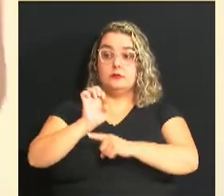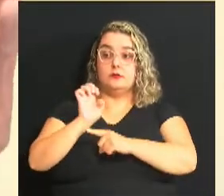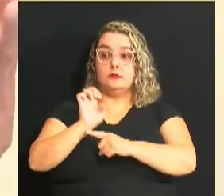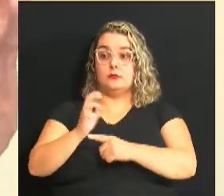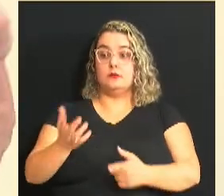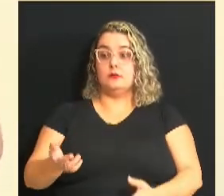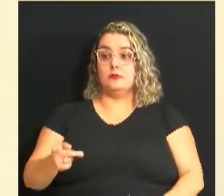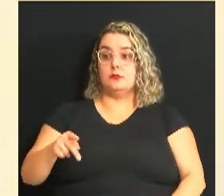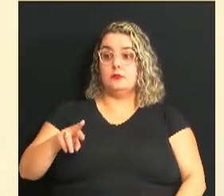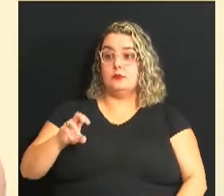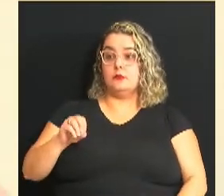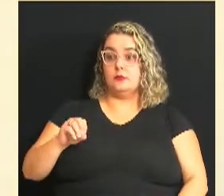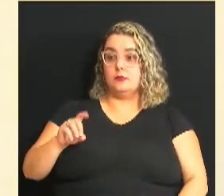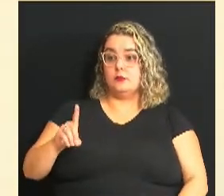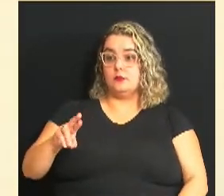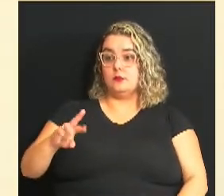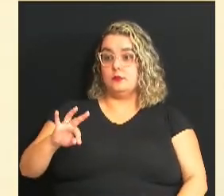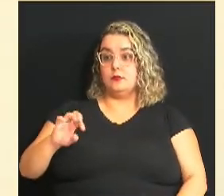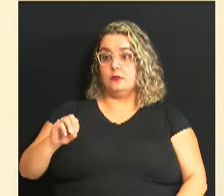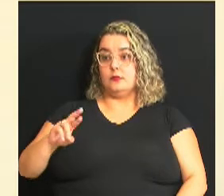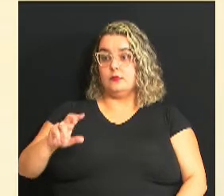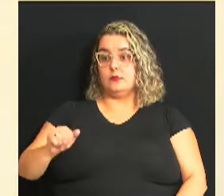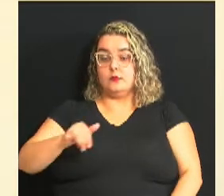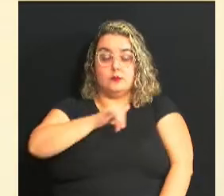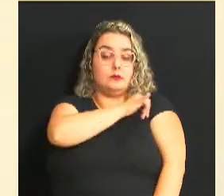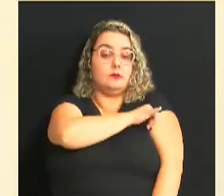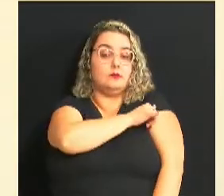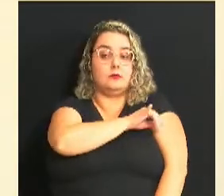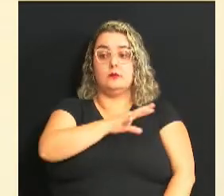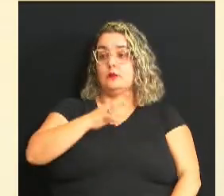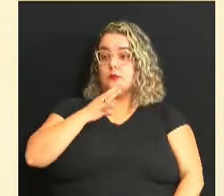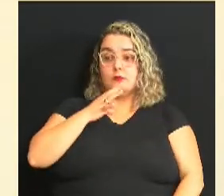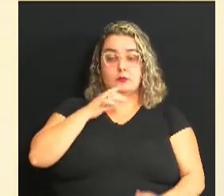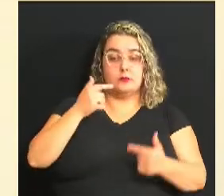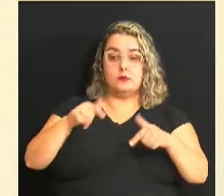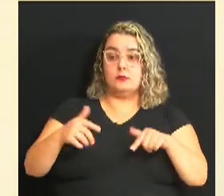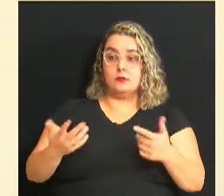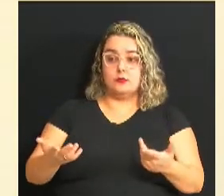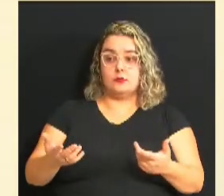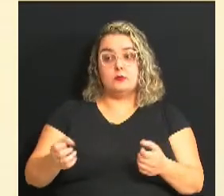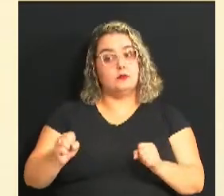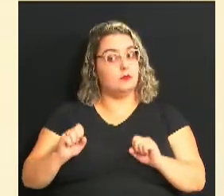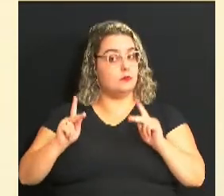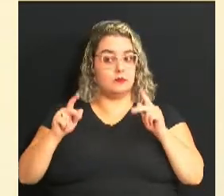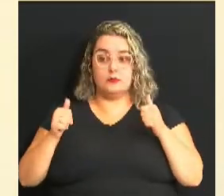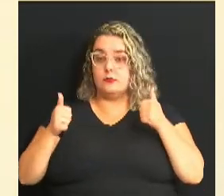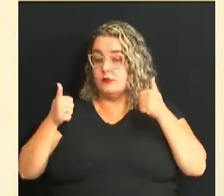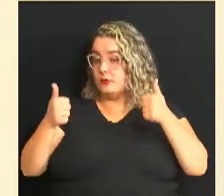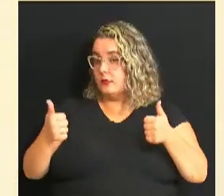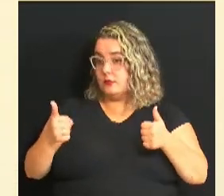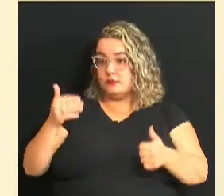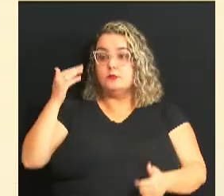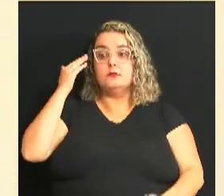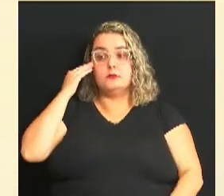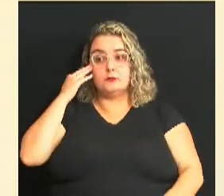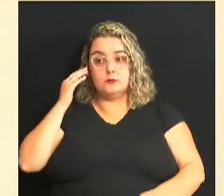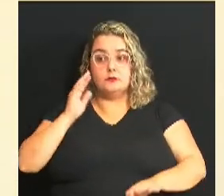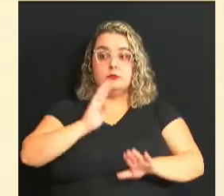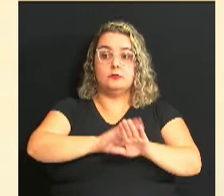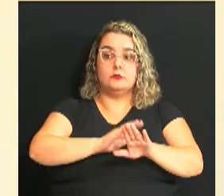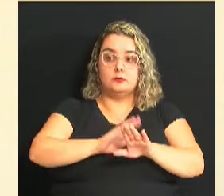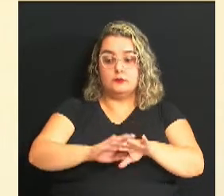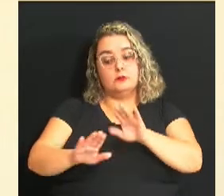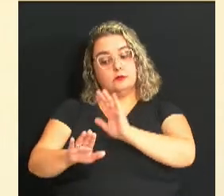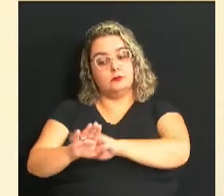produtora carioca. Então, que desconhece o território. E está tudo bem, né? Se a gente entender que são funções diferentes,